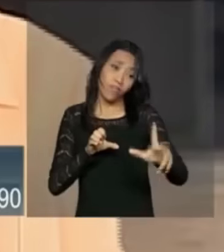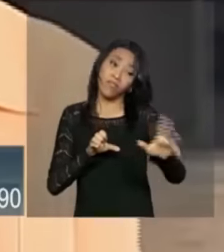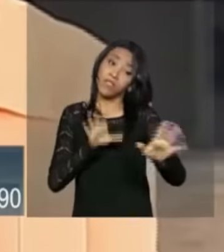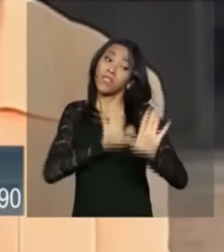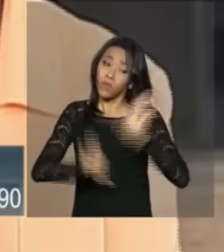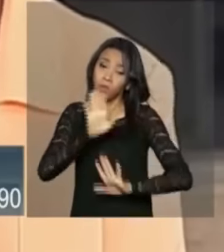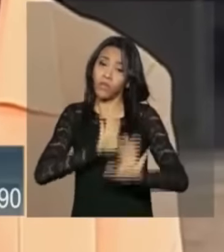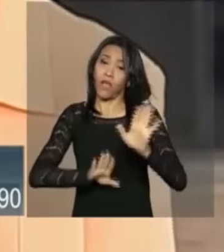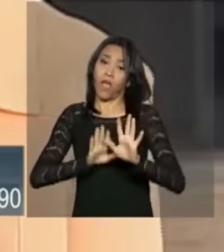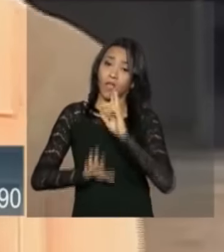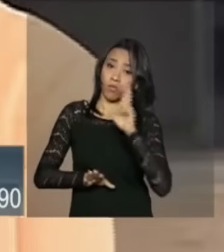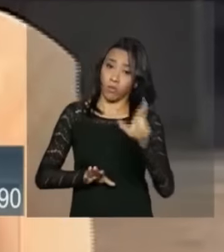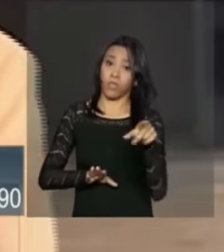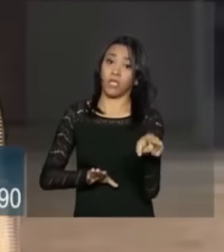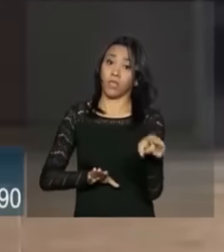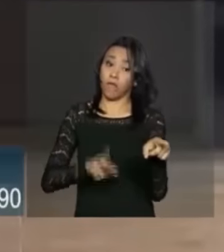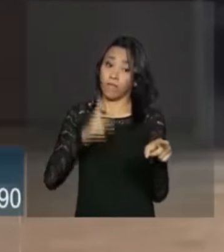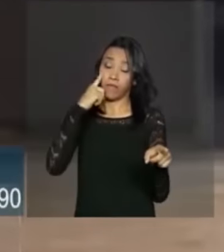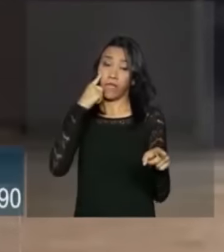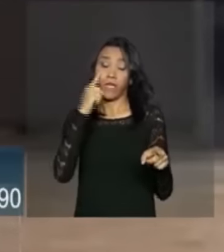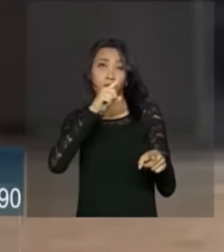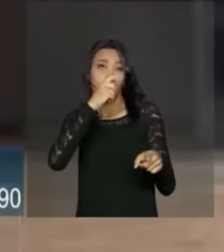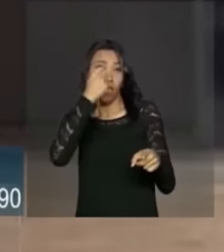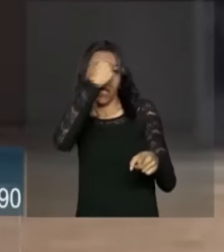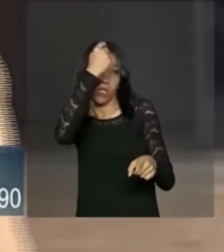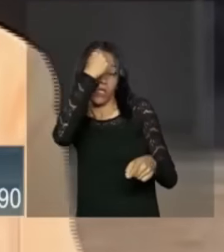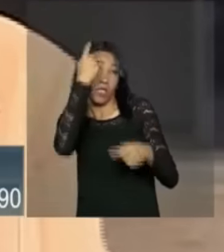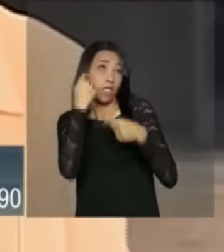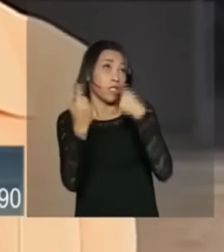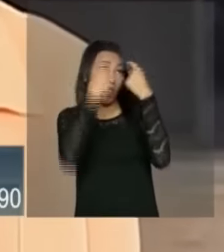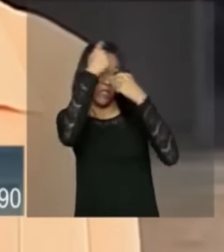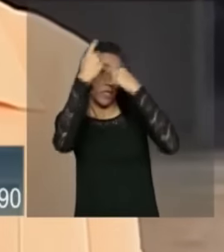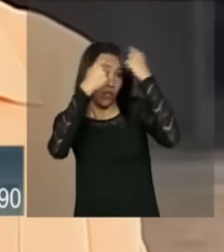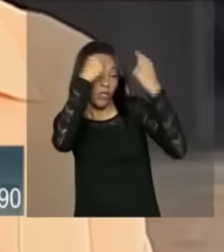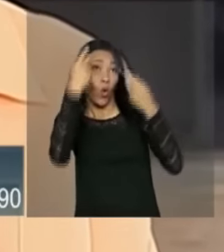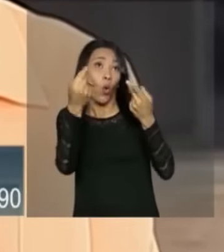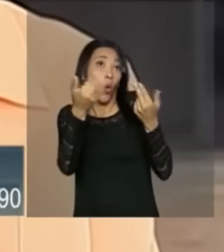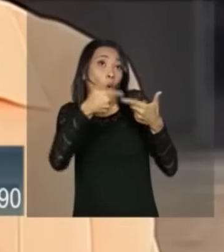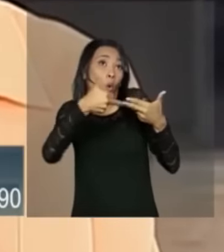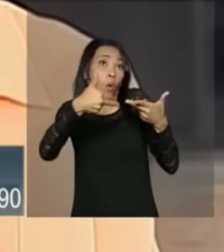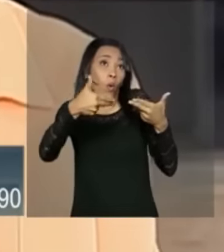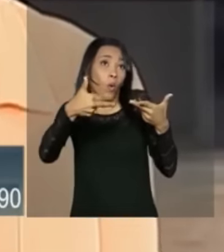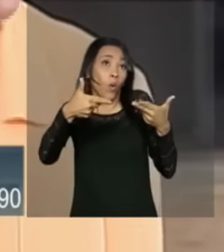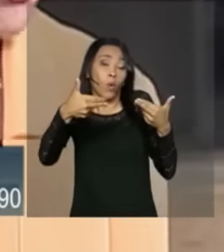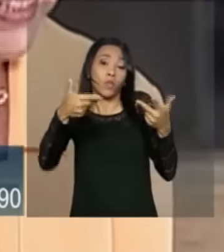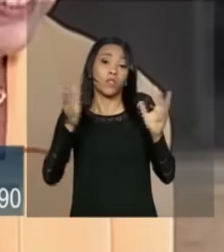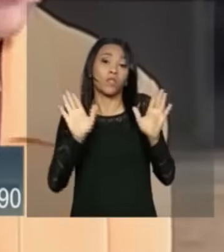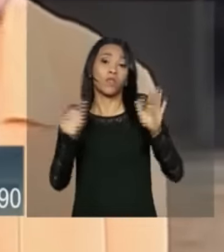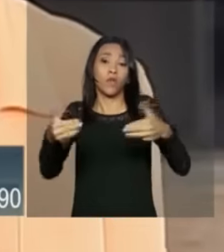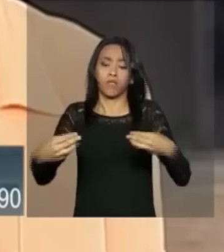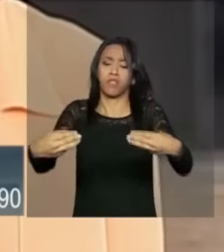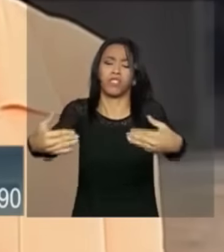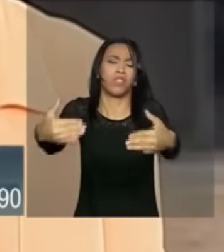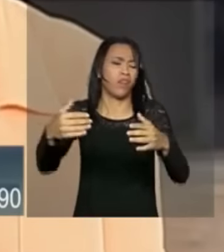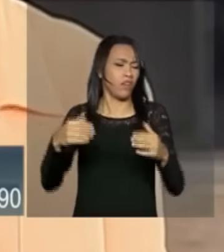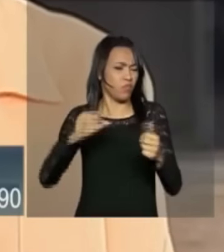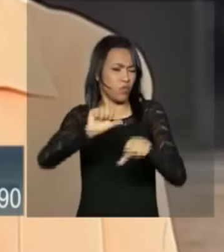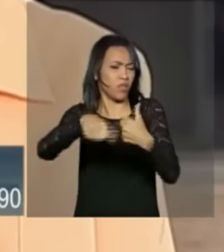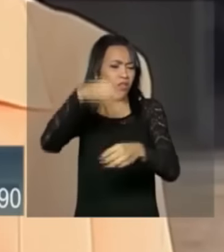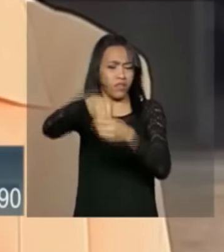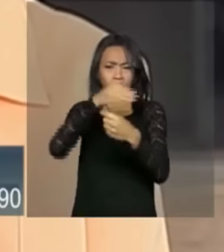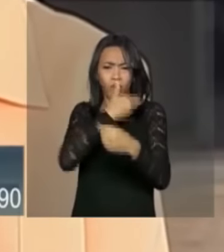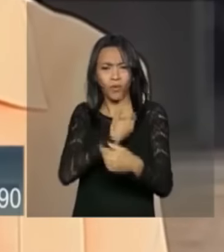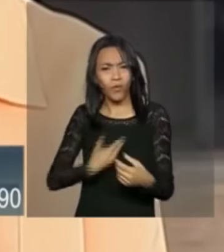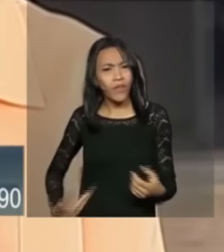cuidado, porque as especulações que fazem sobre ministérios, sobre mudanças no governo,